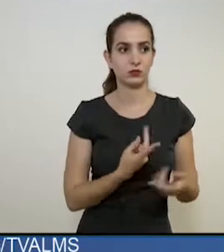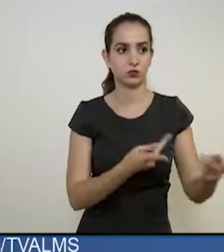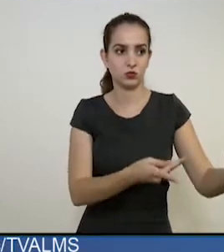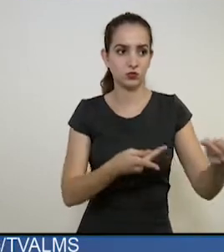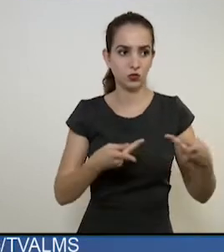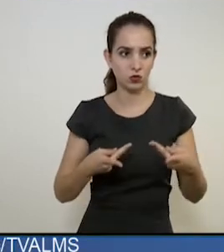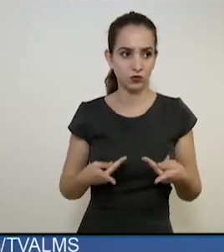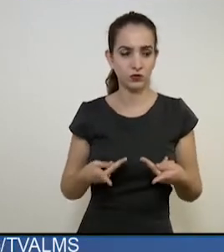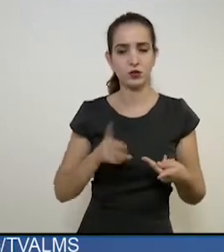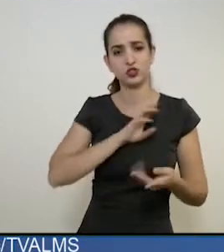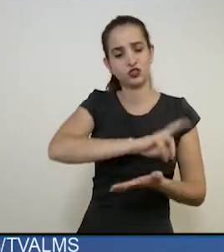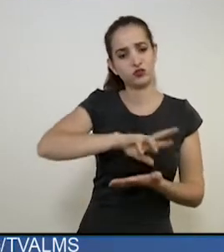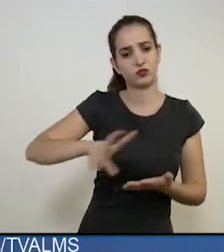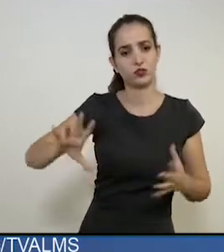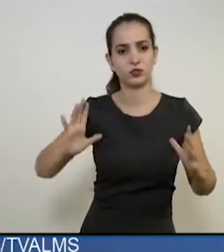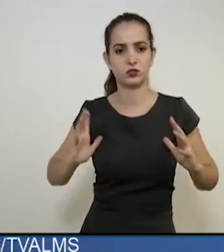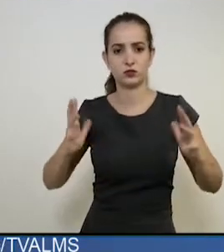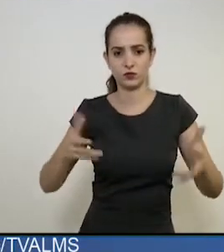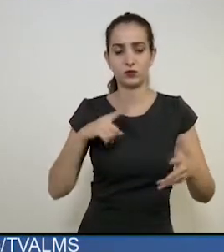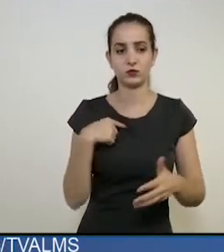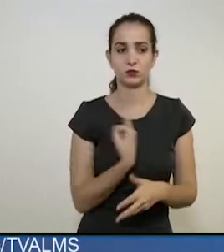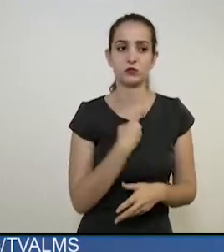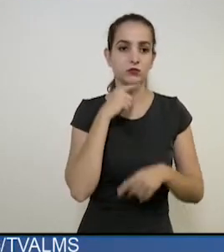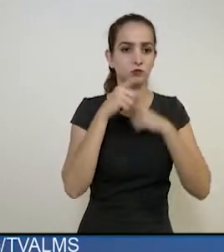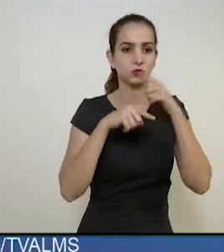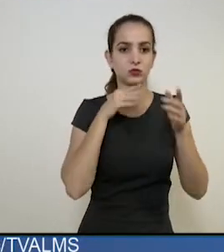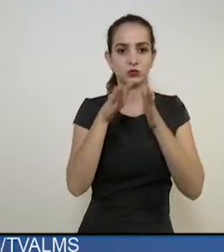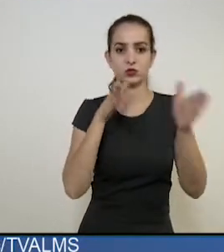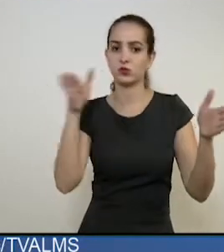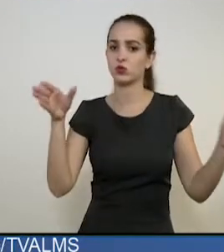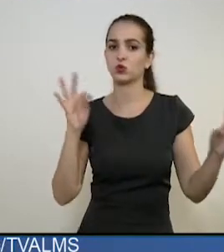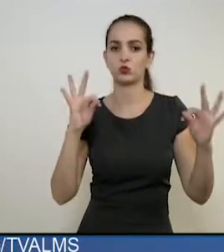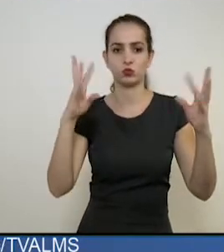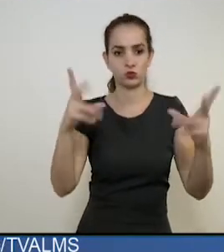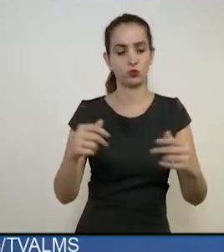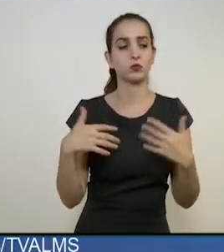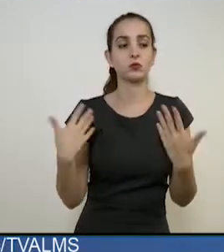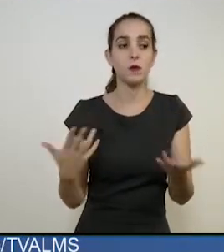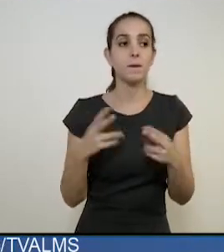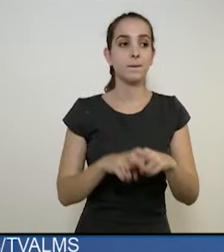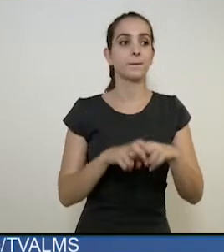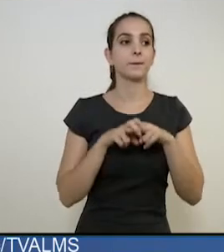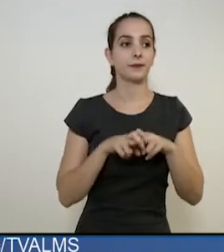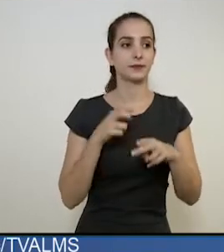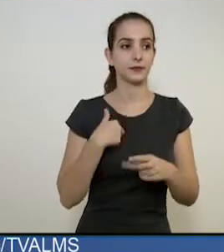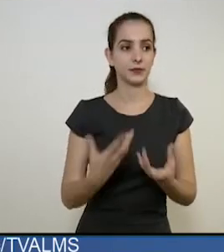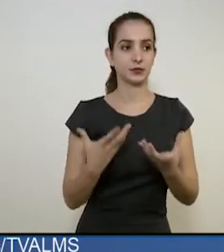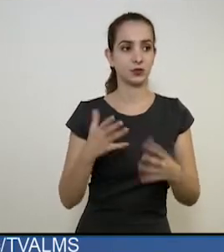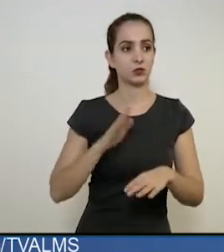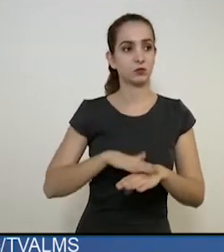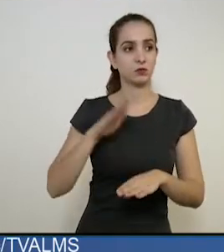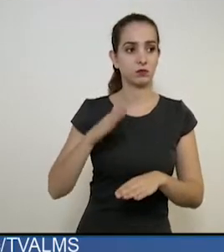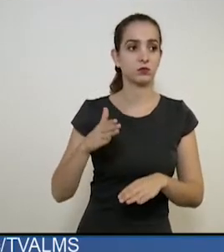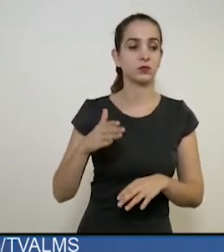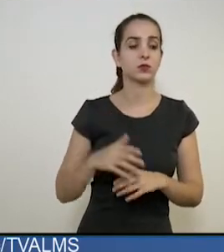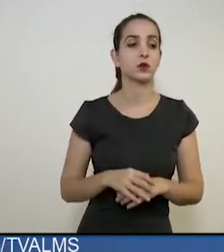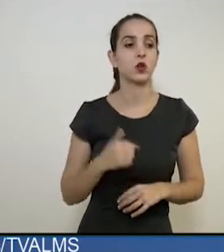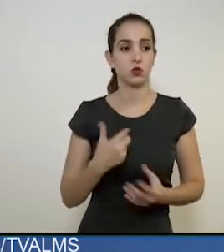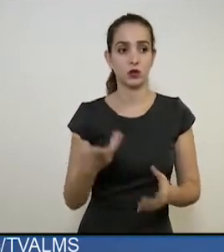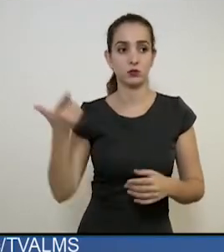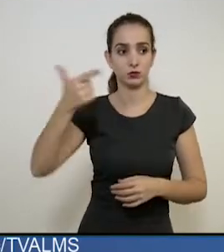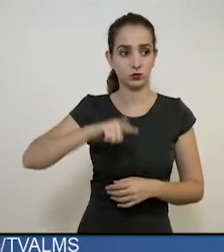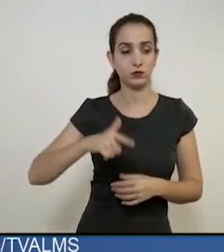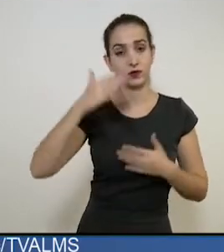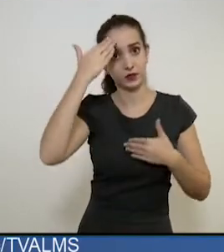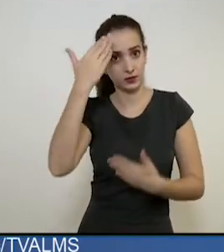de vários eventos. Acabamos não conseguindo participar de todos, né? Mas eu quero, mais uma vez,